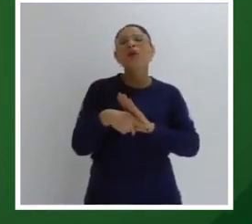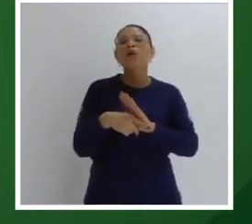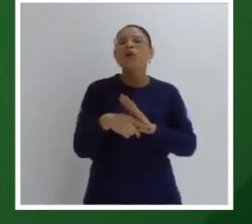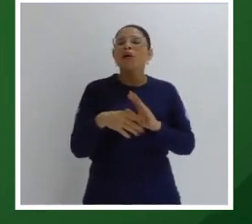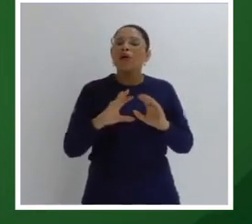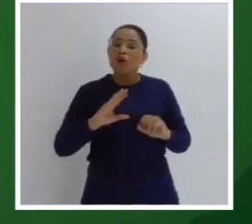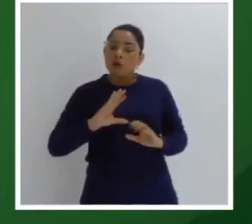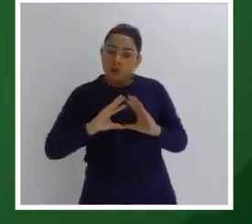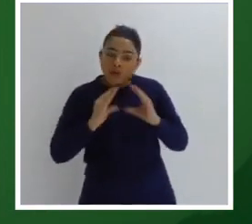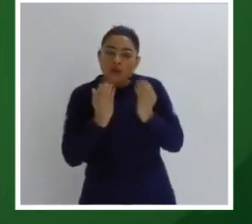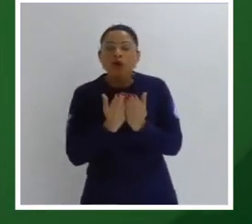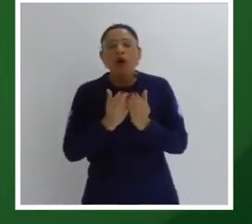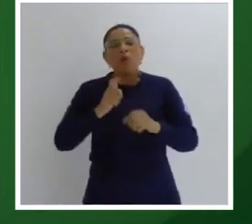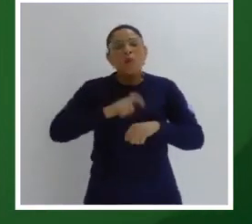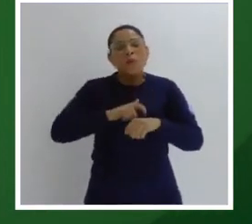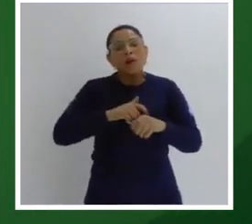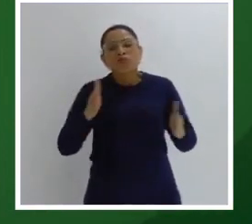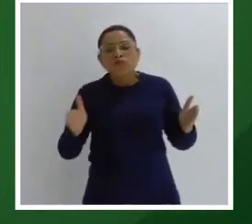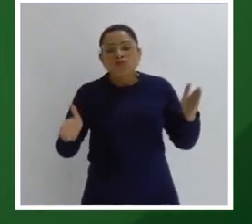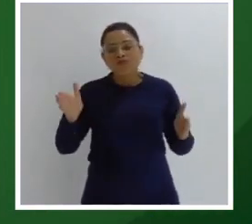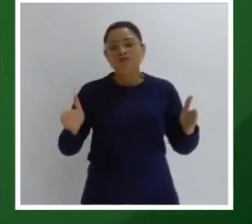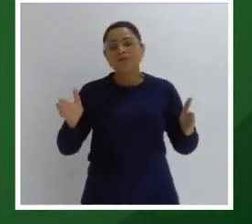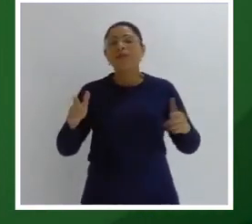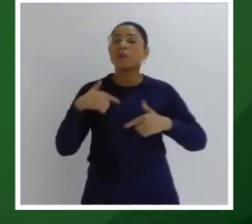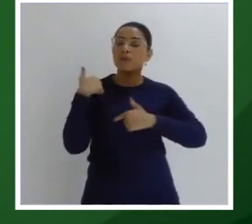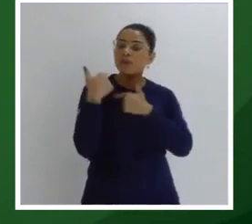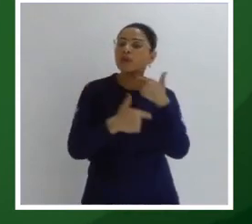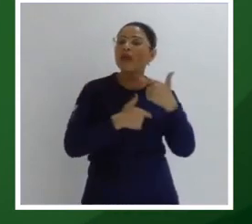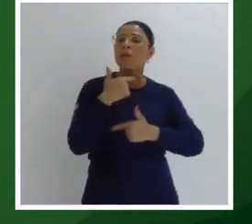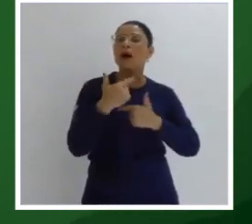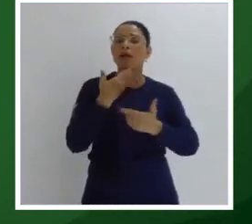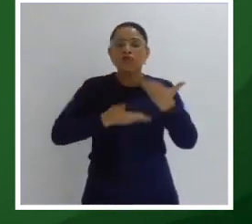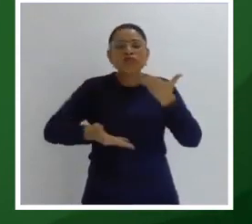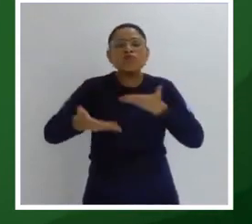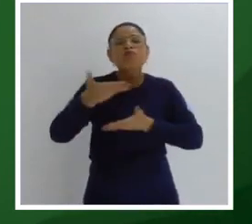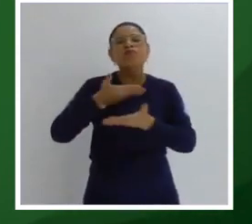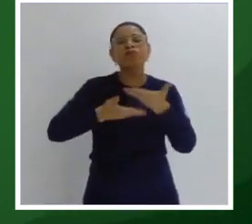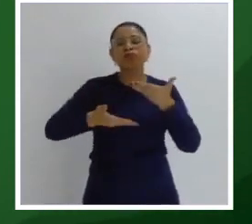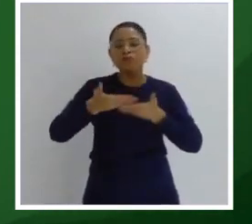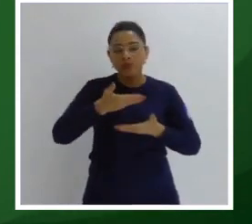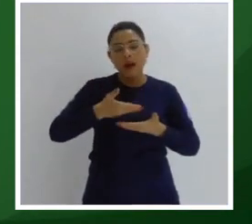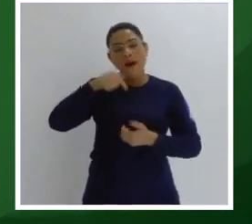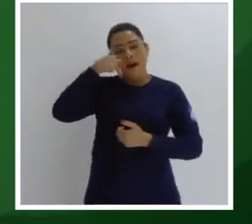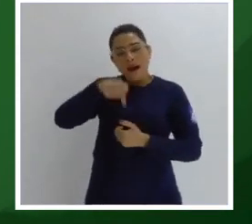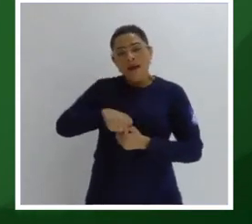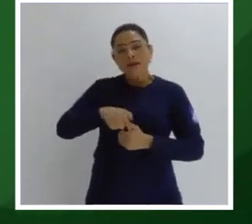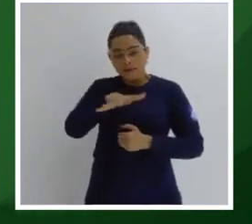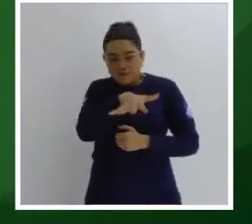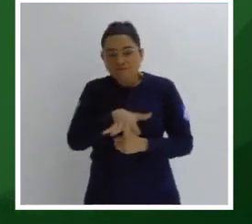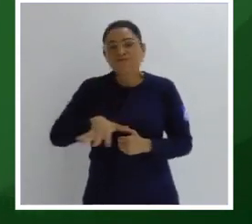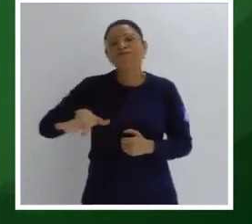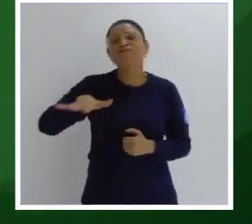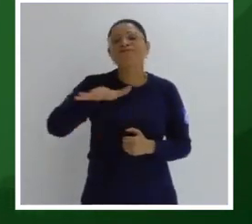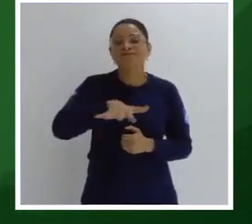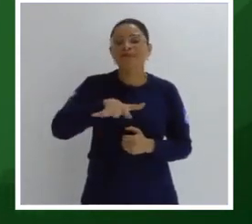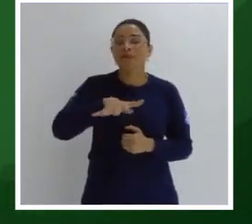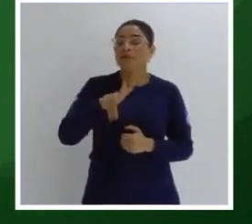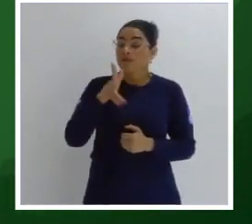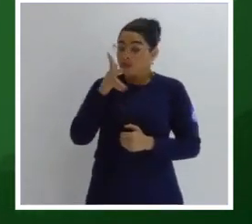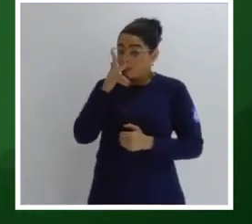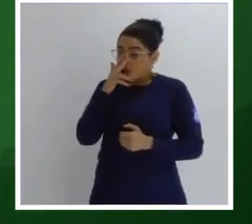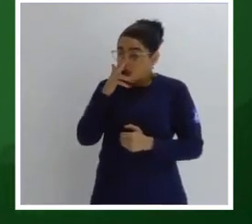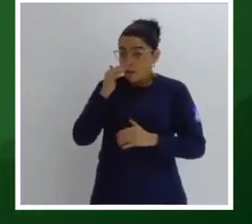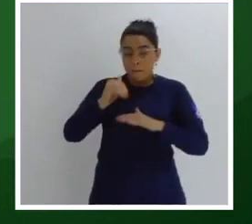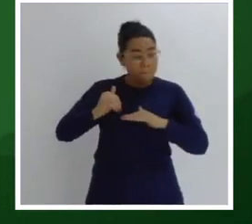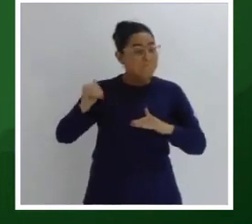de todo o período Então esse trabalho aplicativo ele aqui na região ele Talvez seja o maior